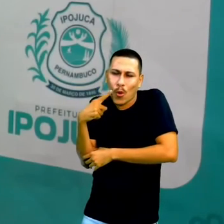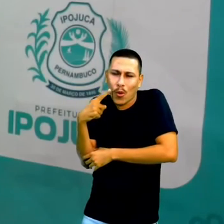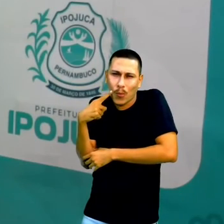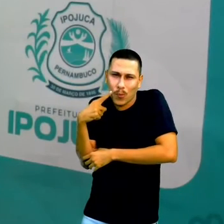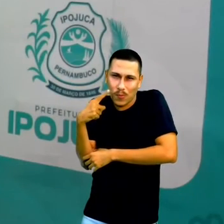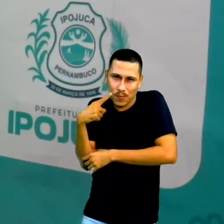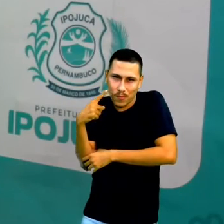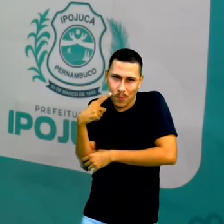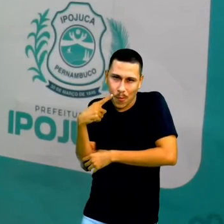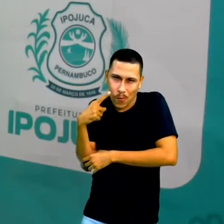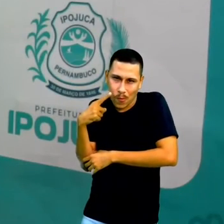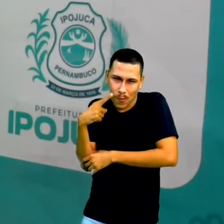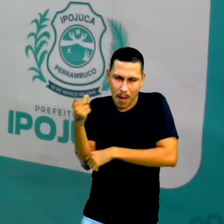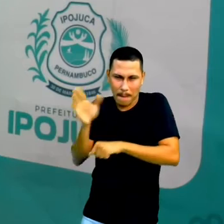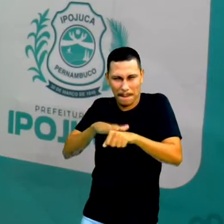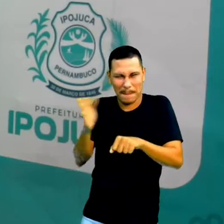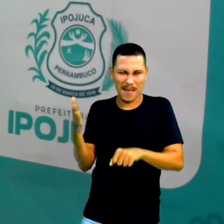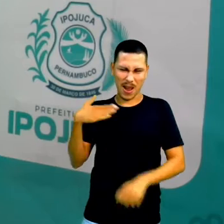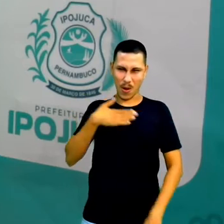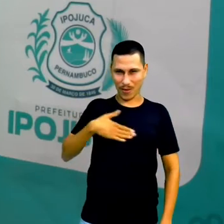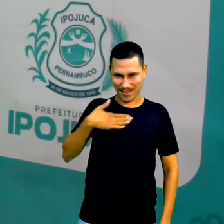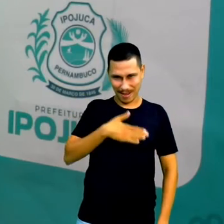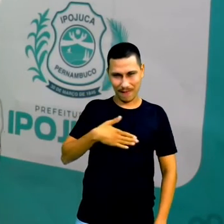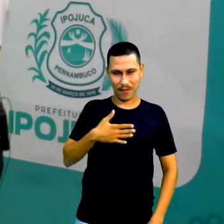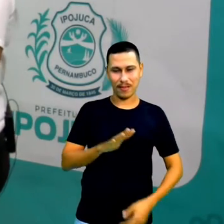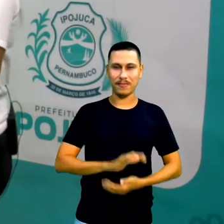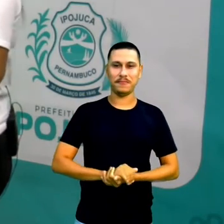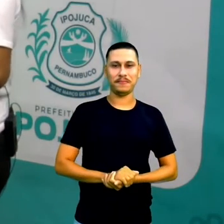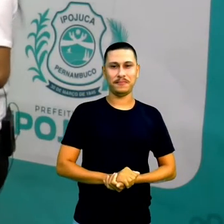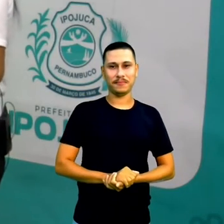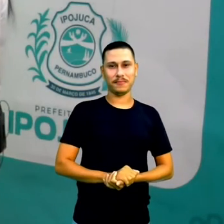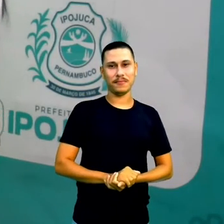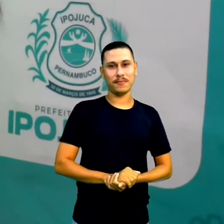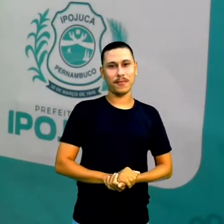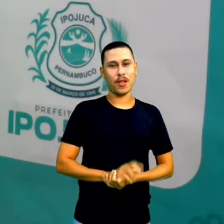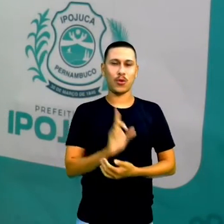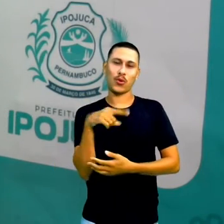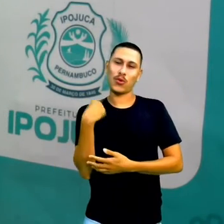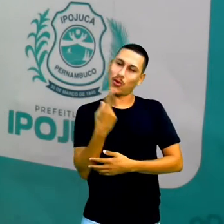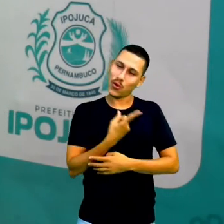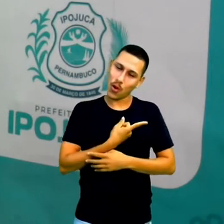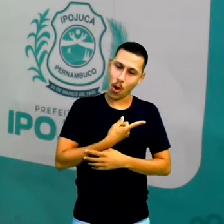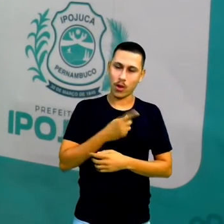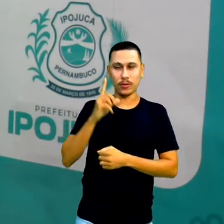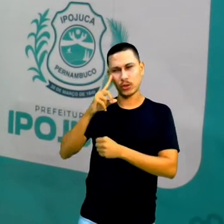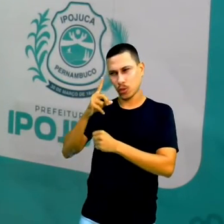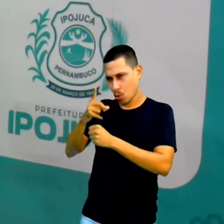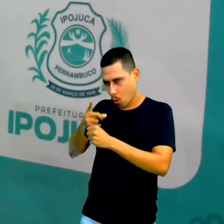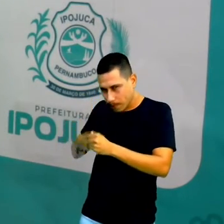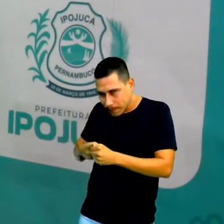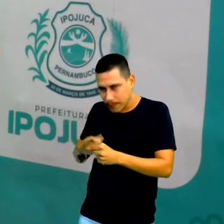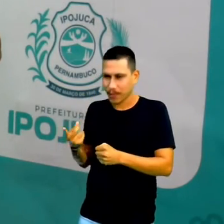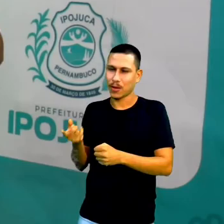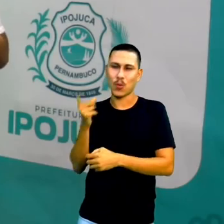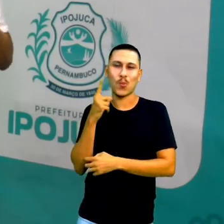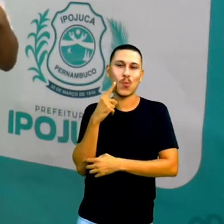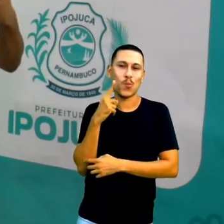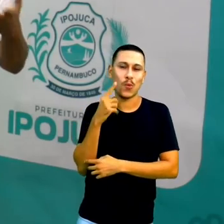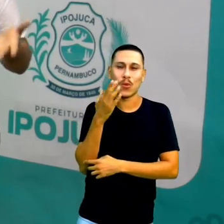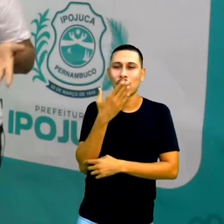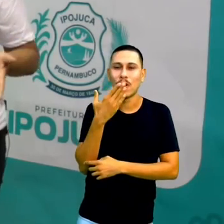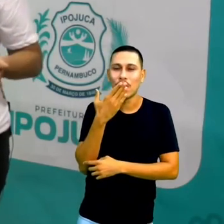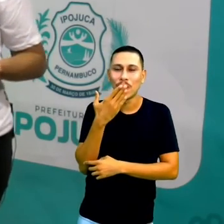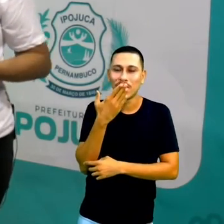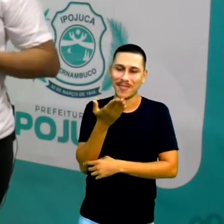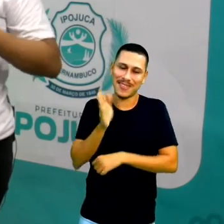mais gostava. Preste atenção aqui. E para isso, temos para descobrir a guloseima que essa turminha